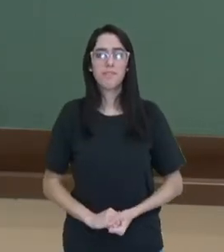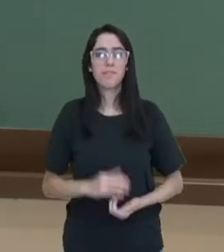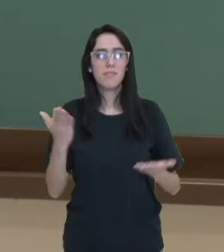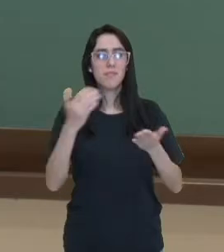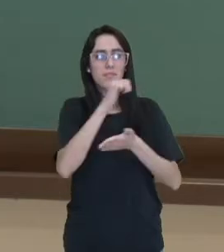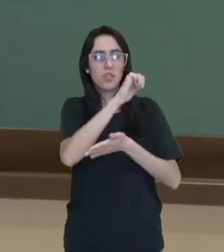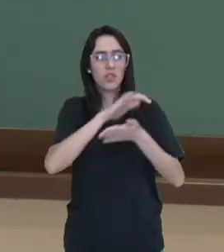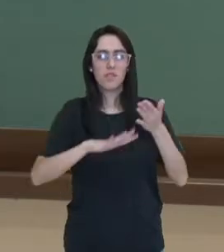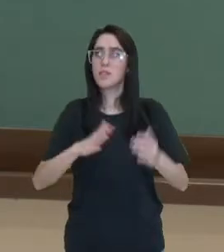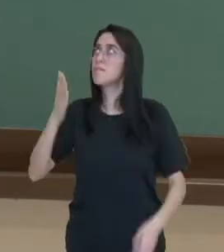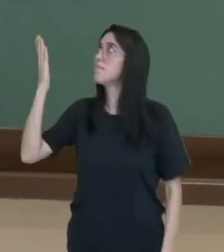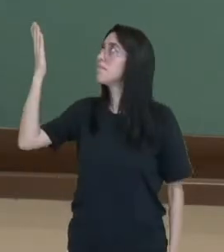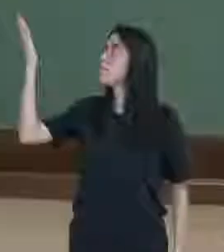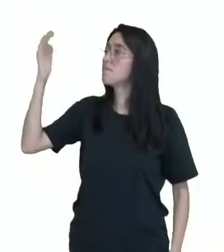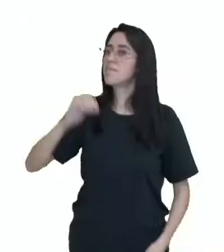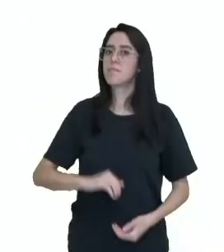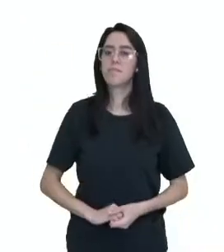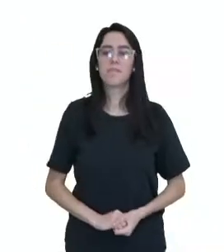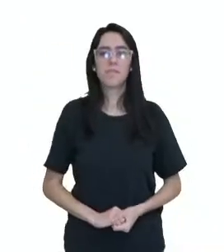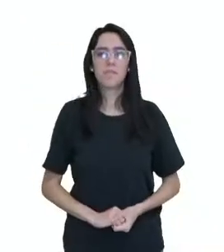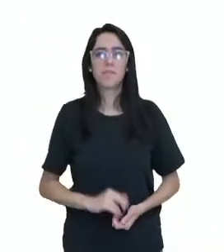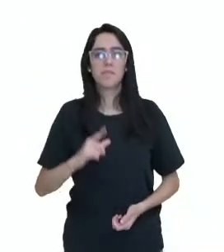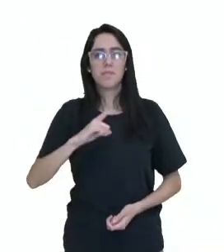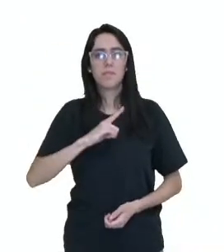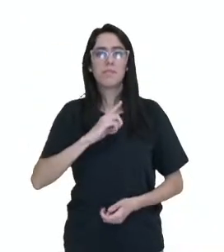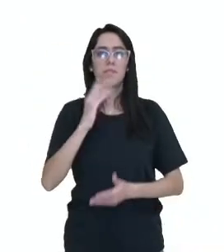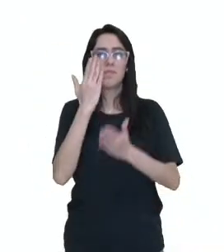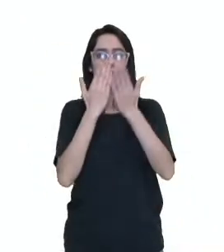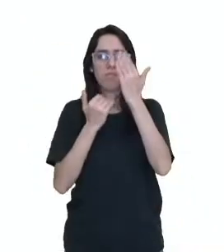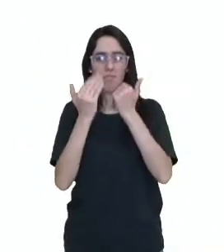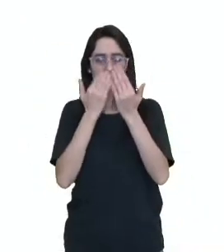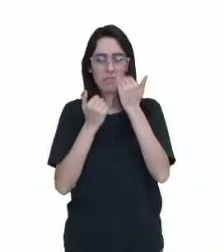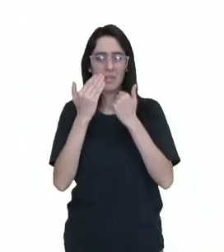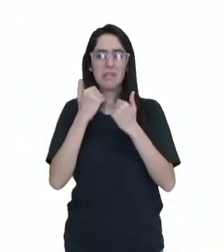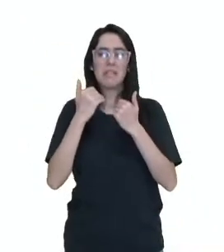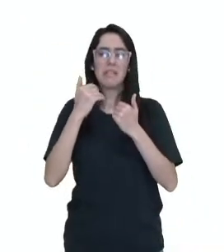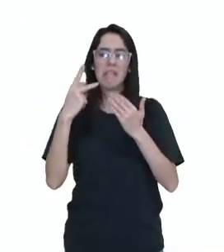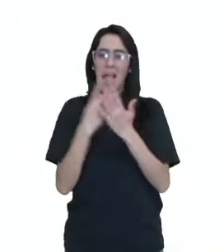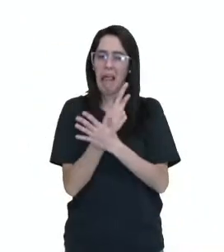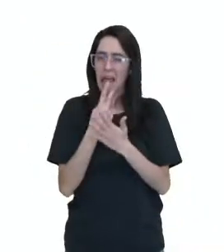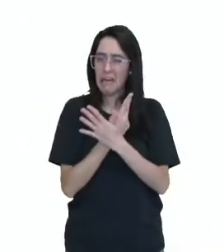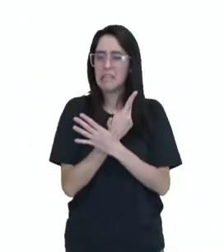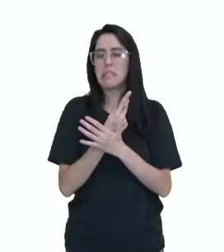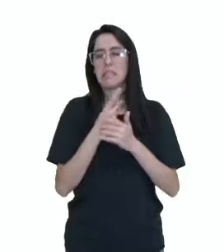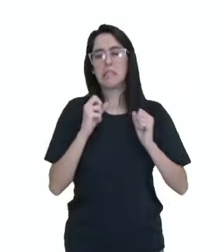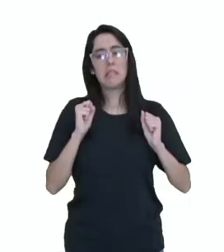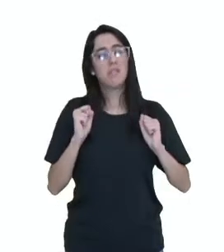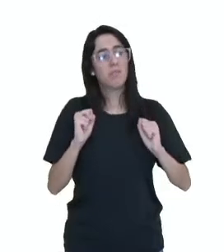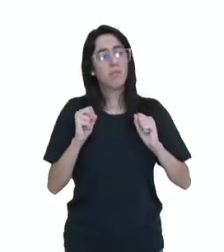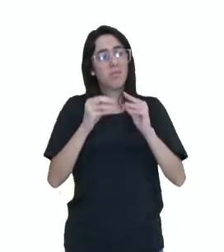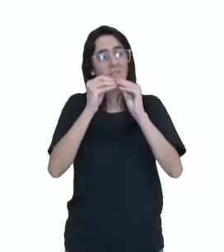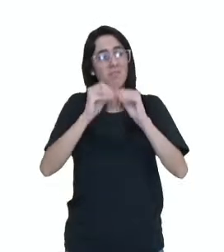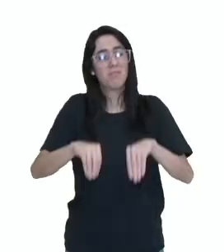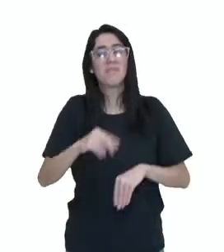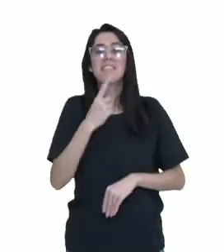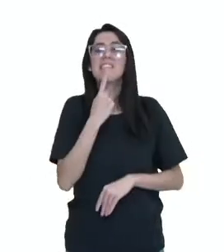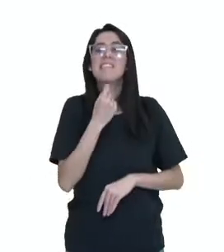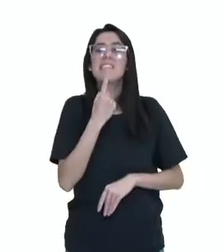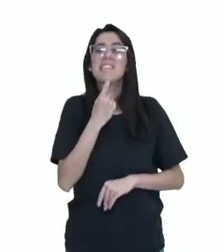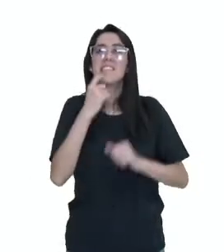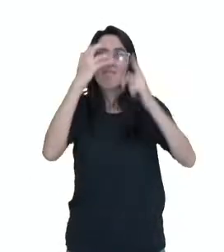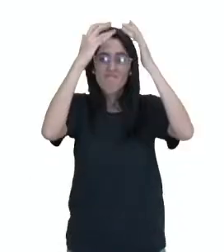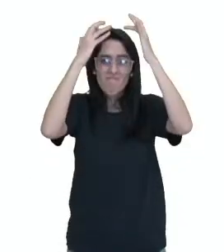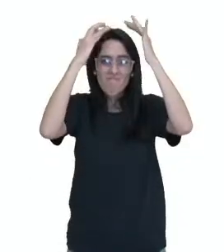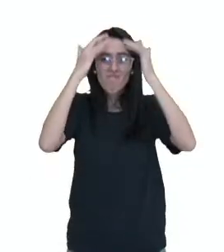atividade. Hábitos alimentares desequilibrados são fatores que prejudicam a circulação de sangue no cérebro